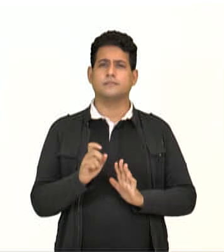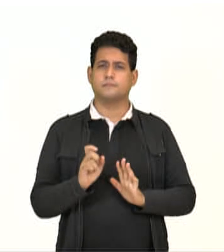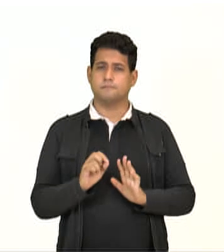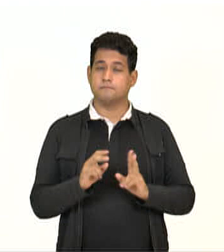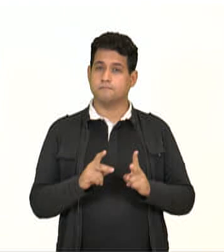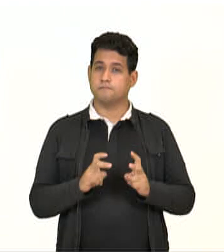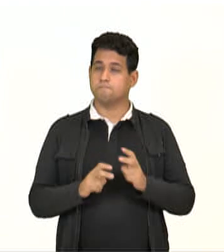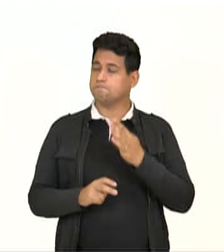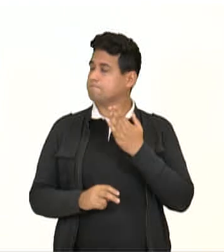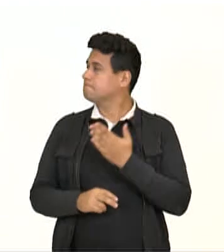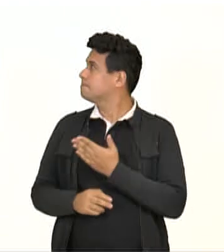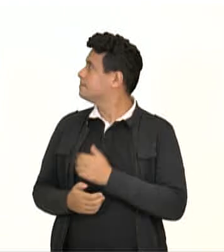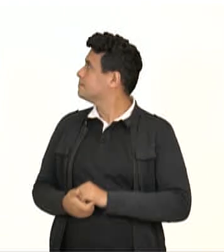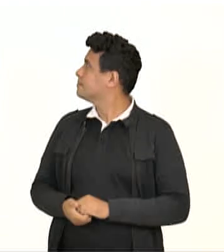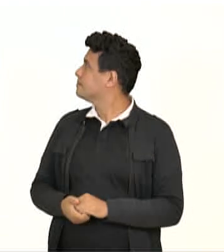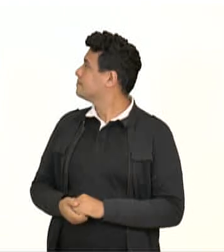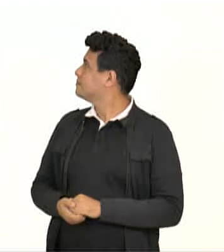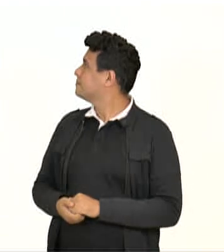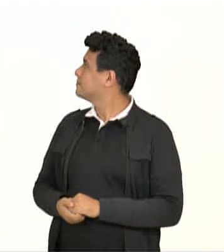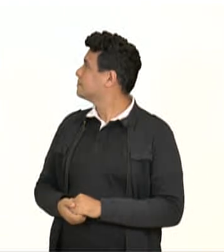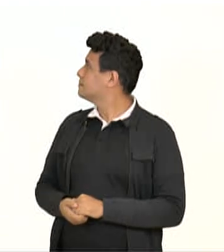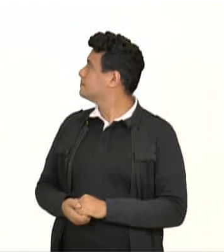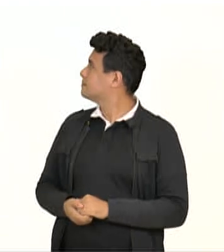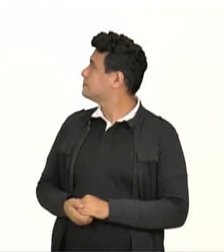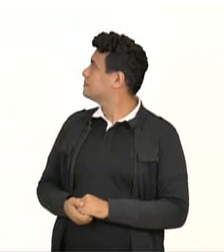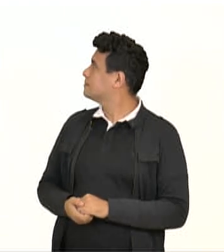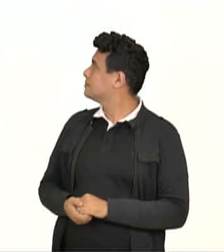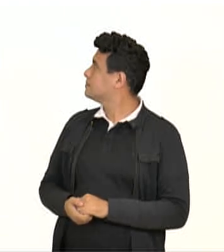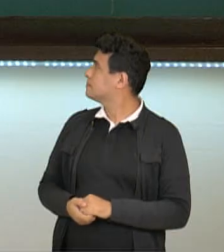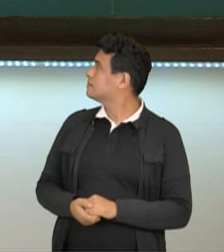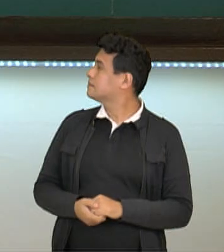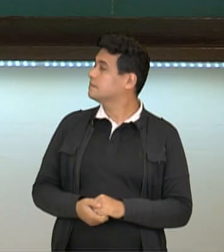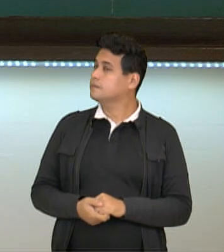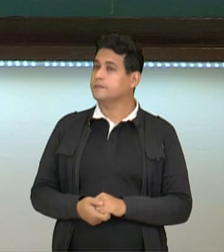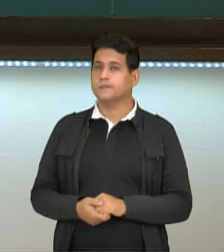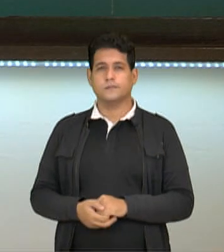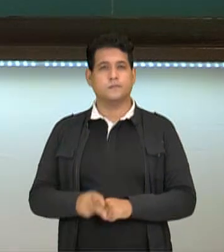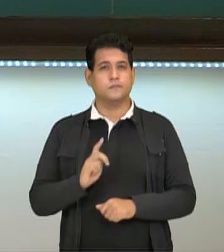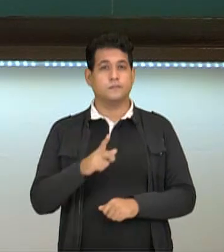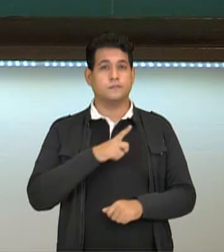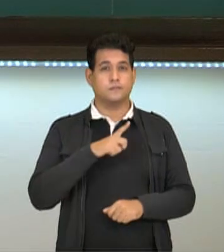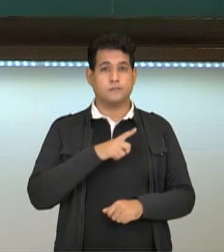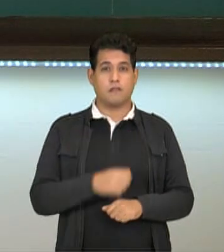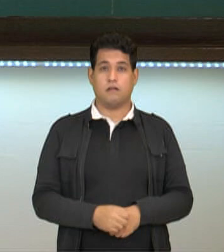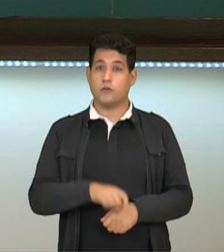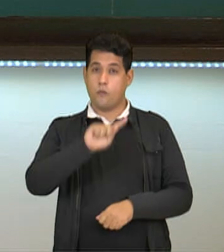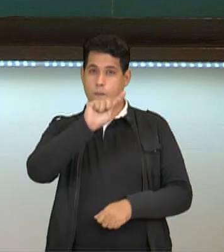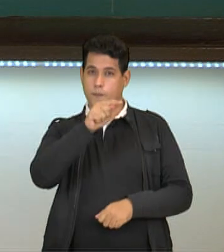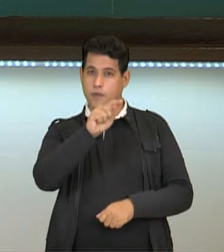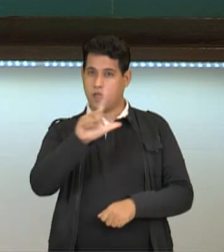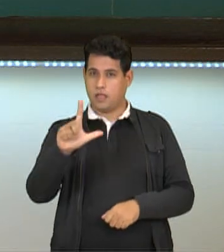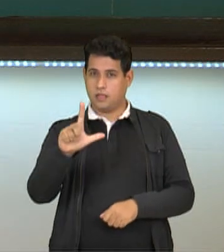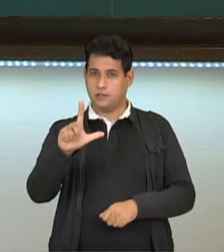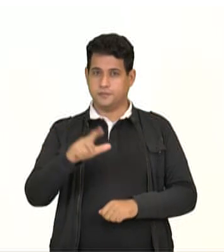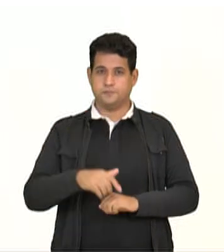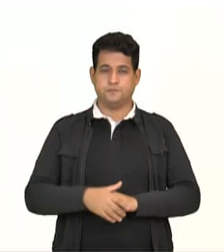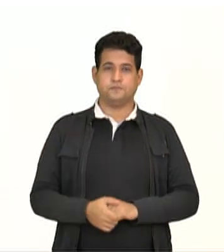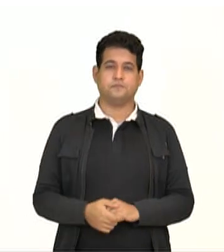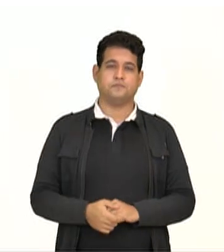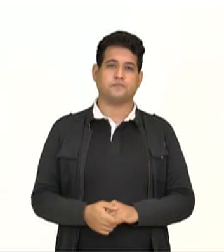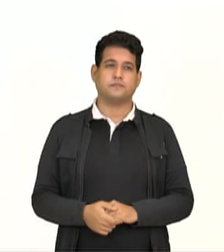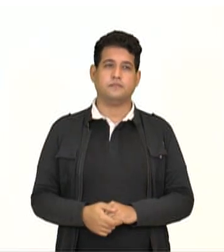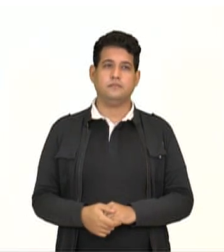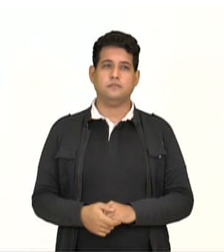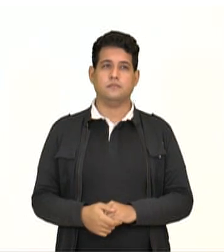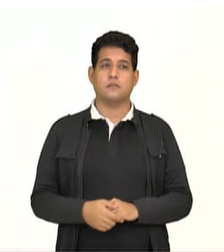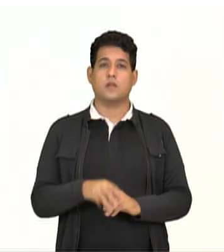her out tonight and I'll treat her kind, sempre com o apóstrofo LL, combinado?